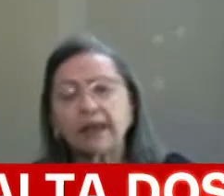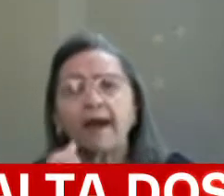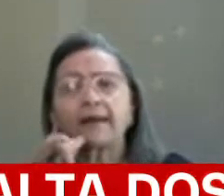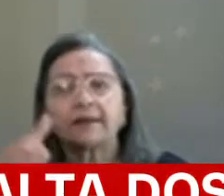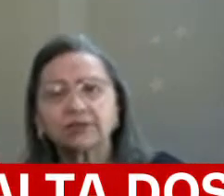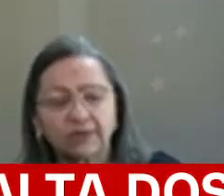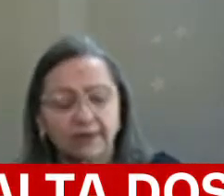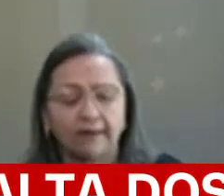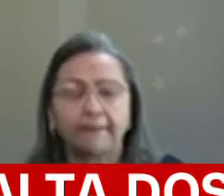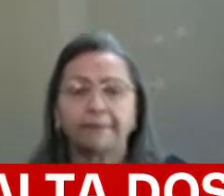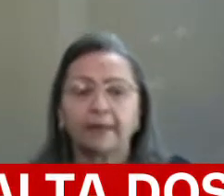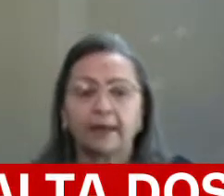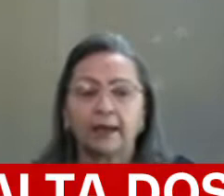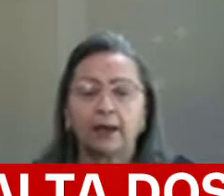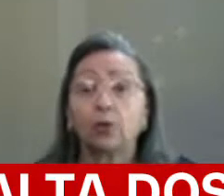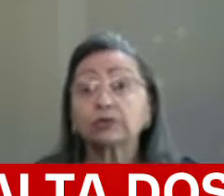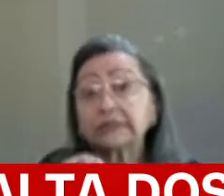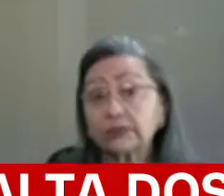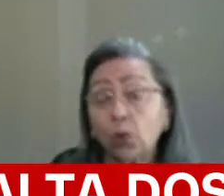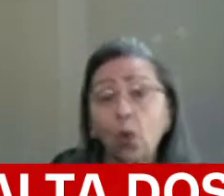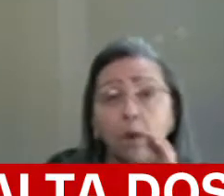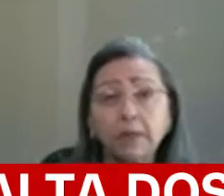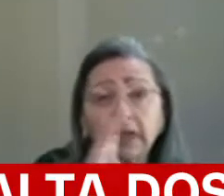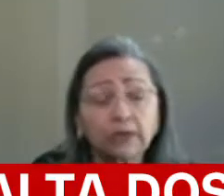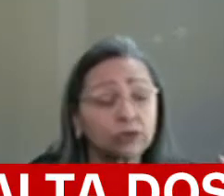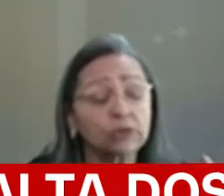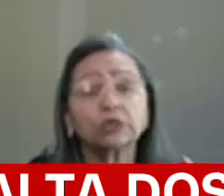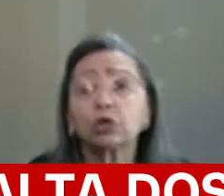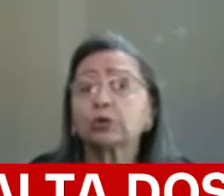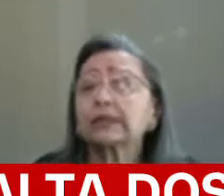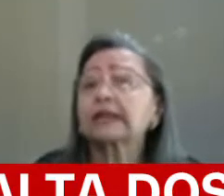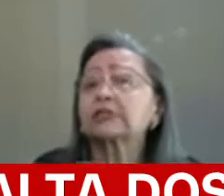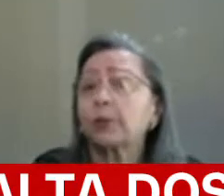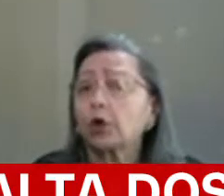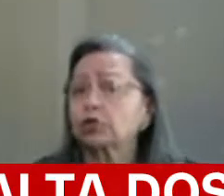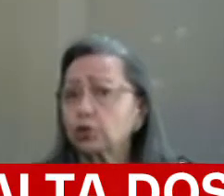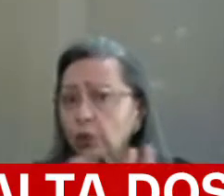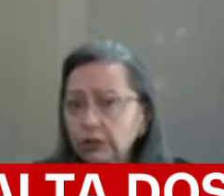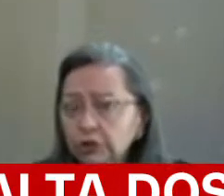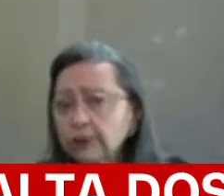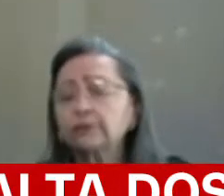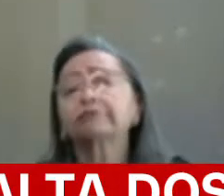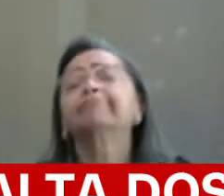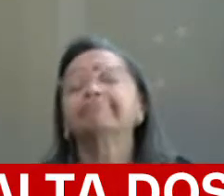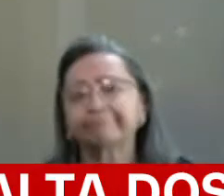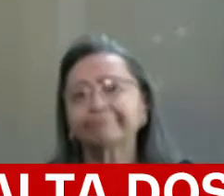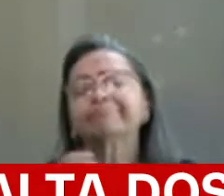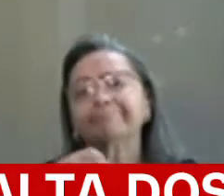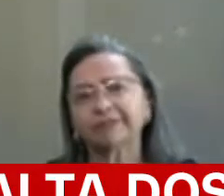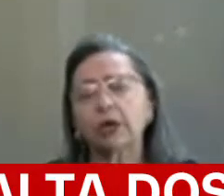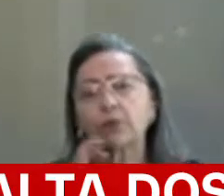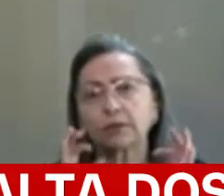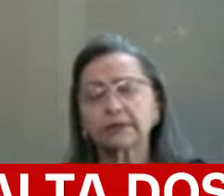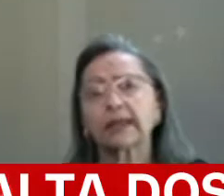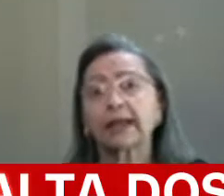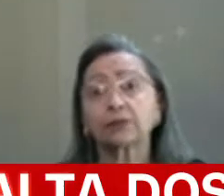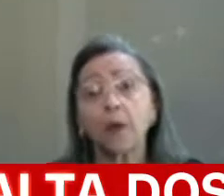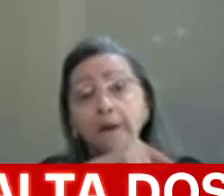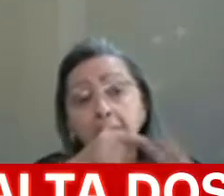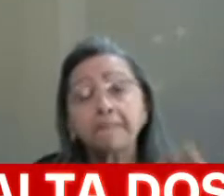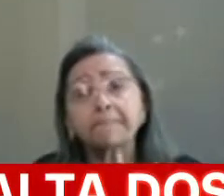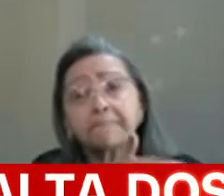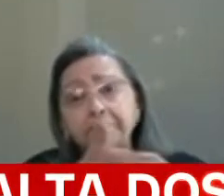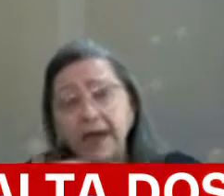elétrica, as comunicações e o transporte coletivo são considerados bens e